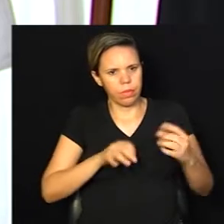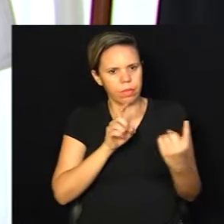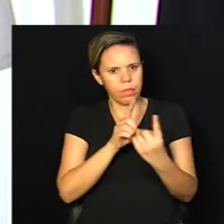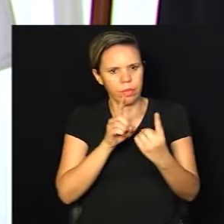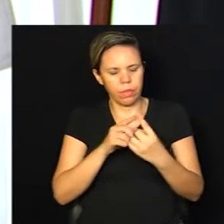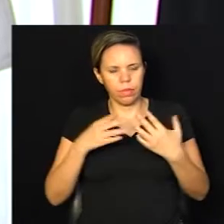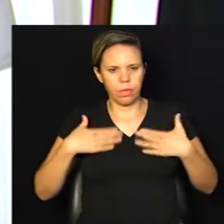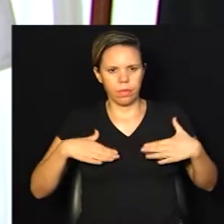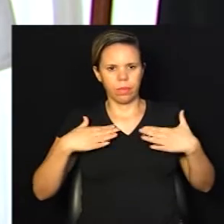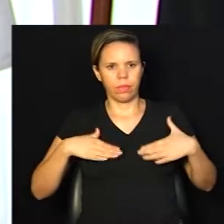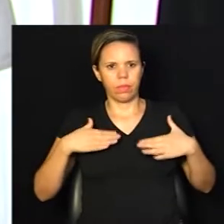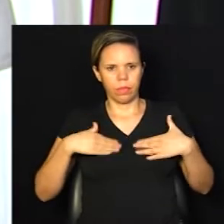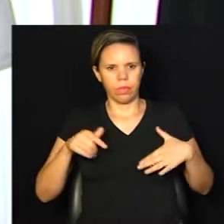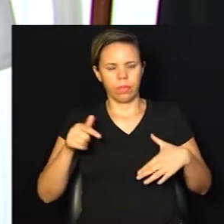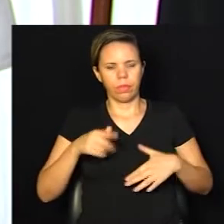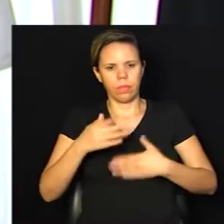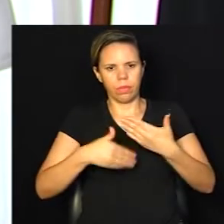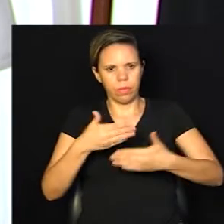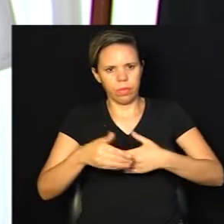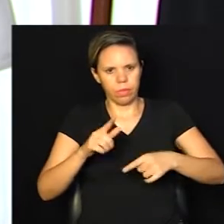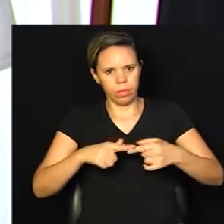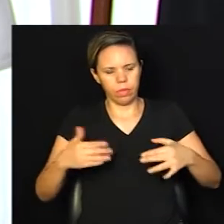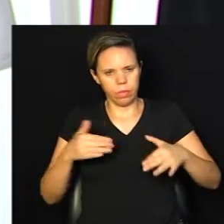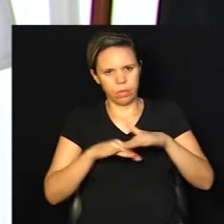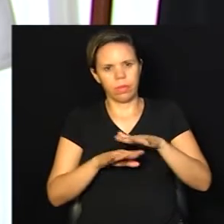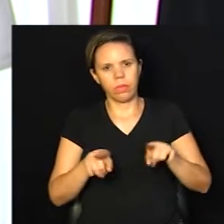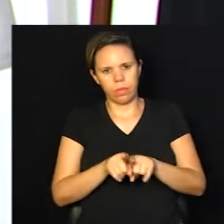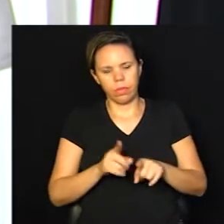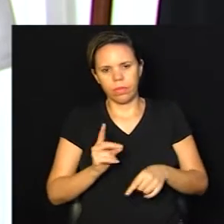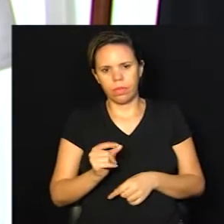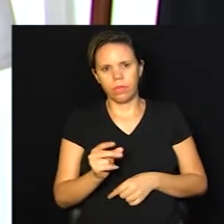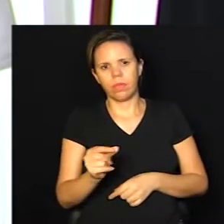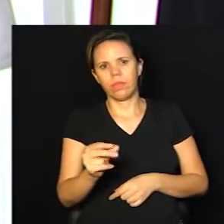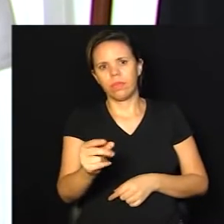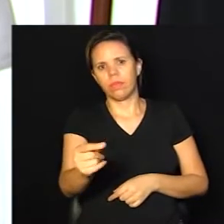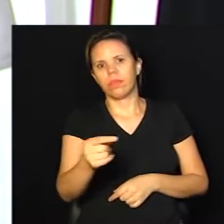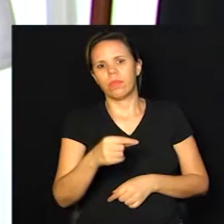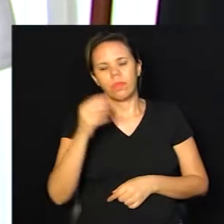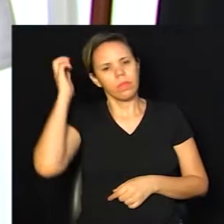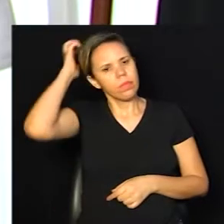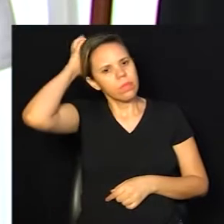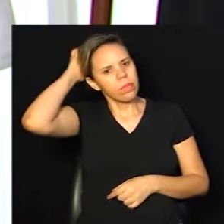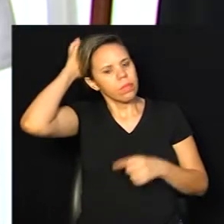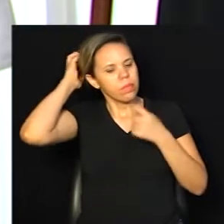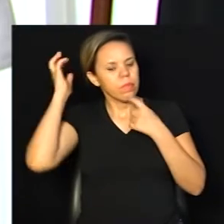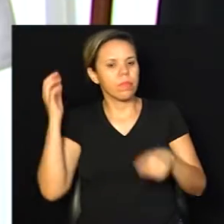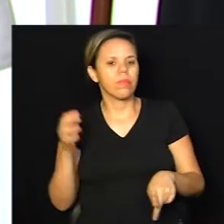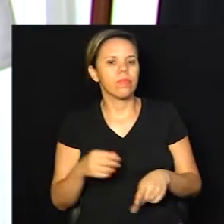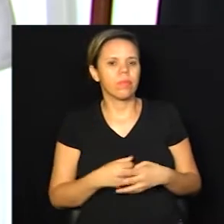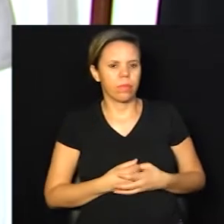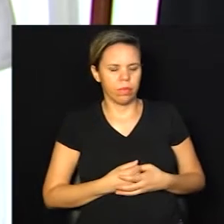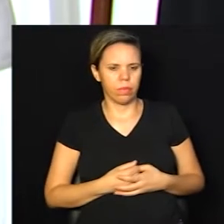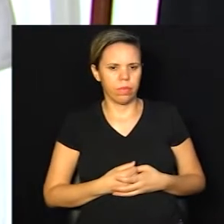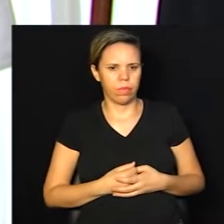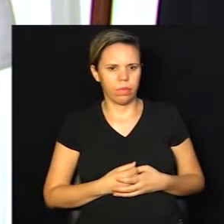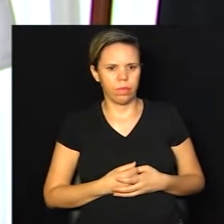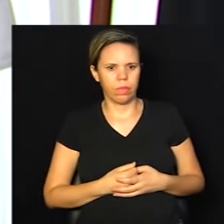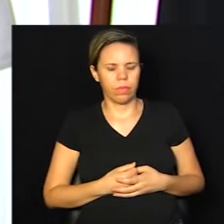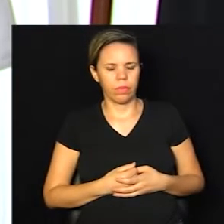e a tranquilidade nesse processo de vacinação que deve perdurar um bom período. Aqui em